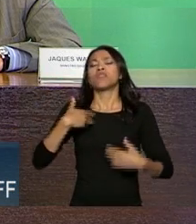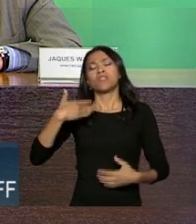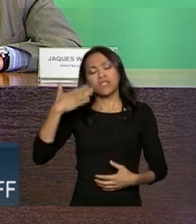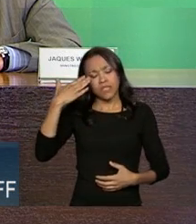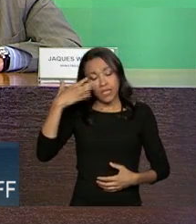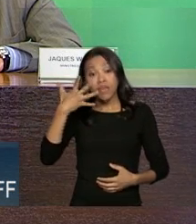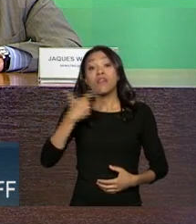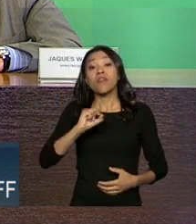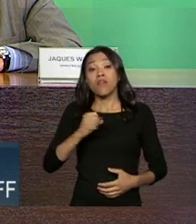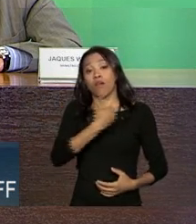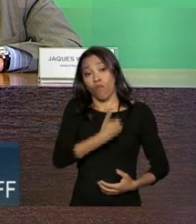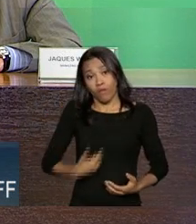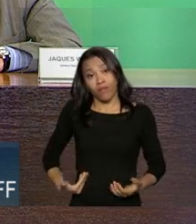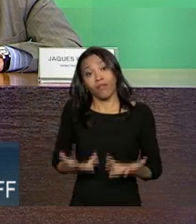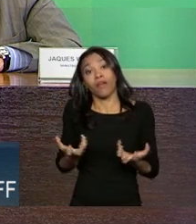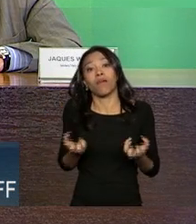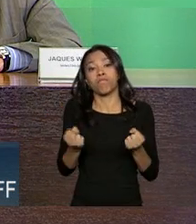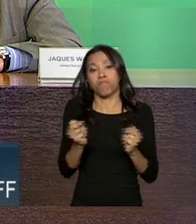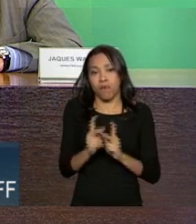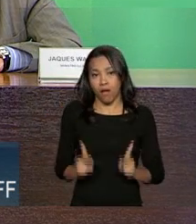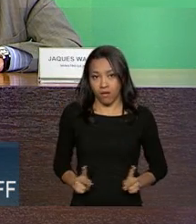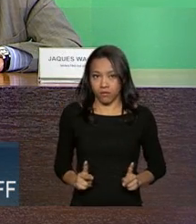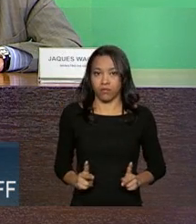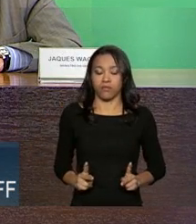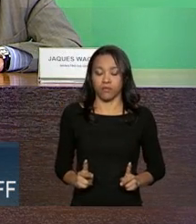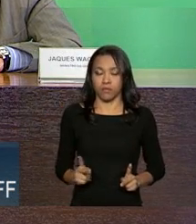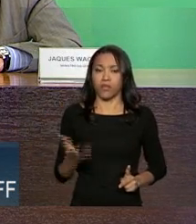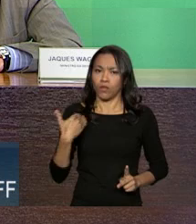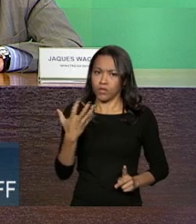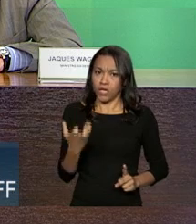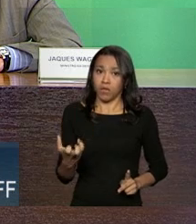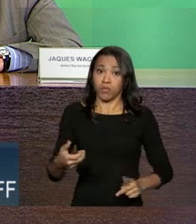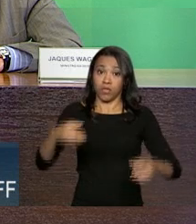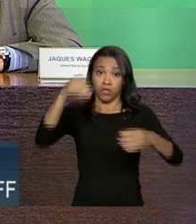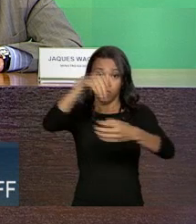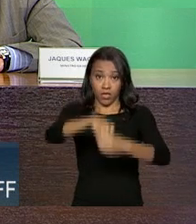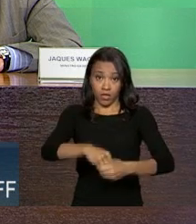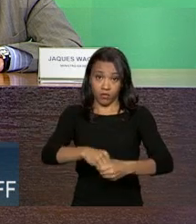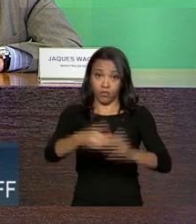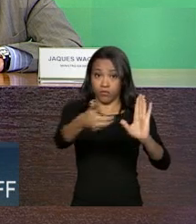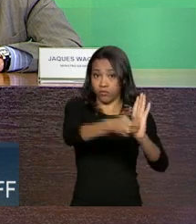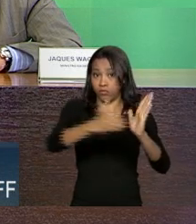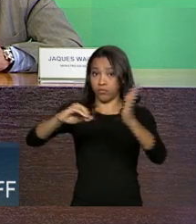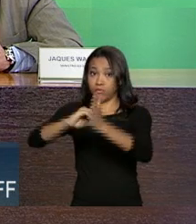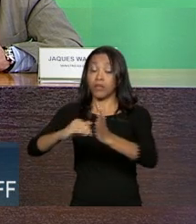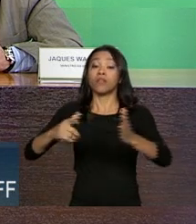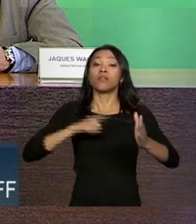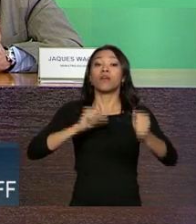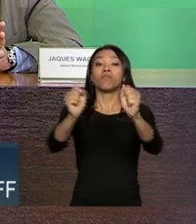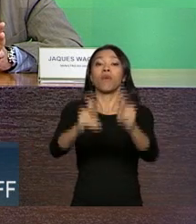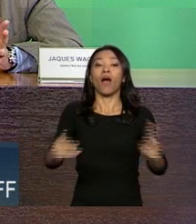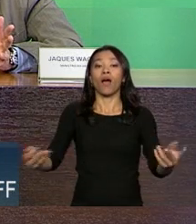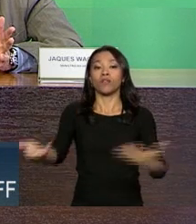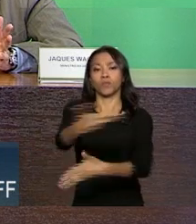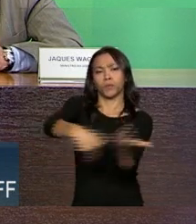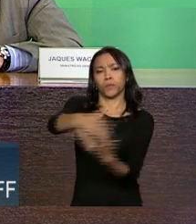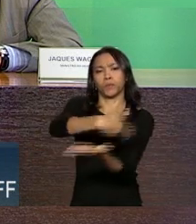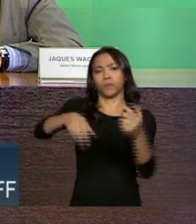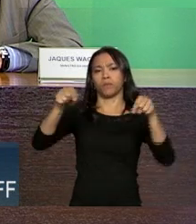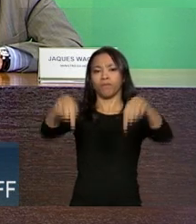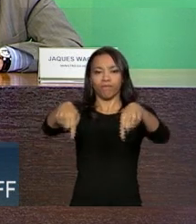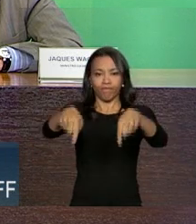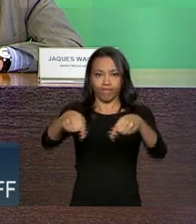quer paz. Então, o nosso trabalho é muito mais na harmonização dos poderes e na tranquilidade para a gente poder desempenhar a pauta que